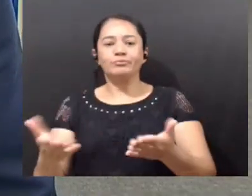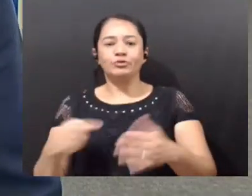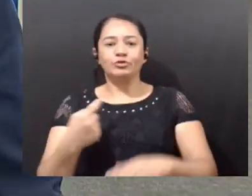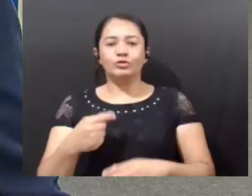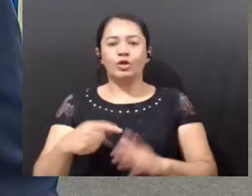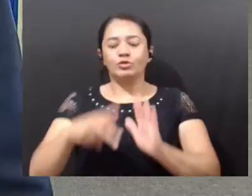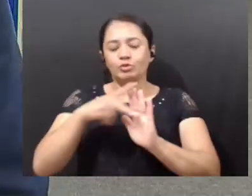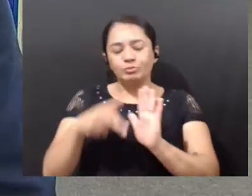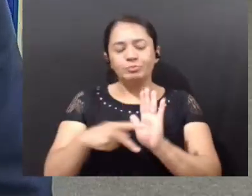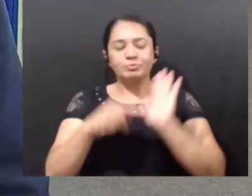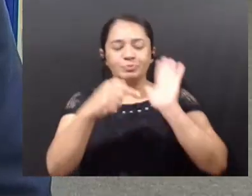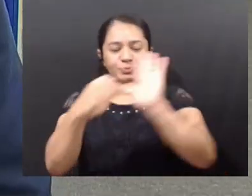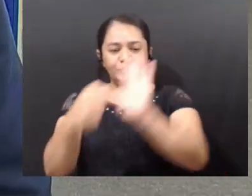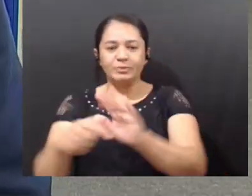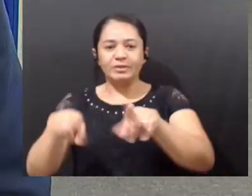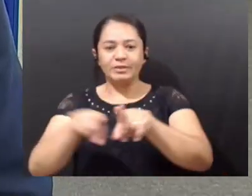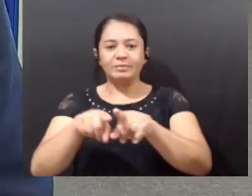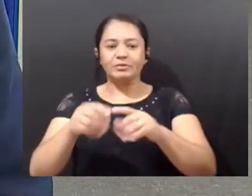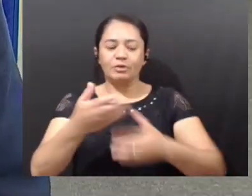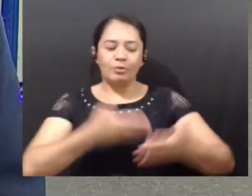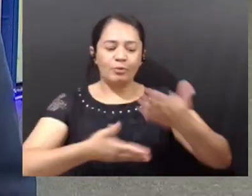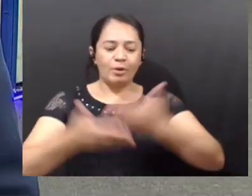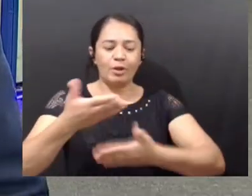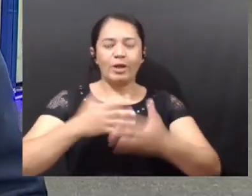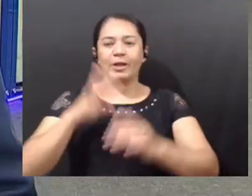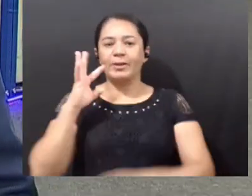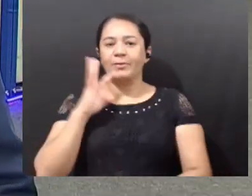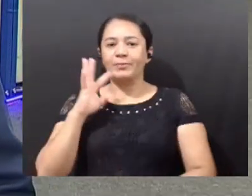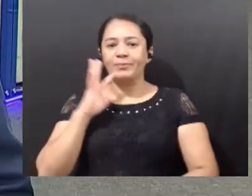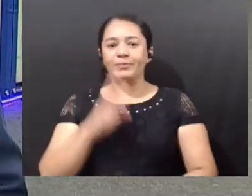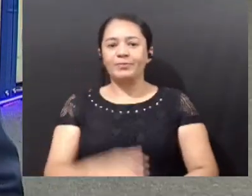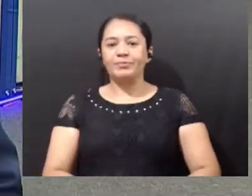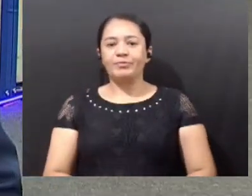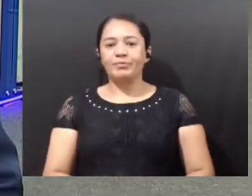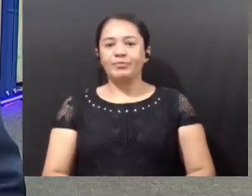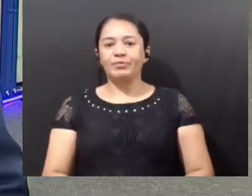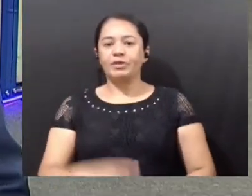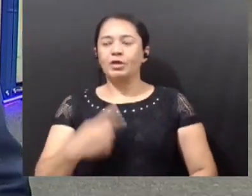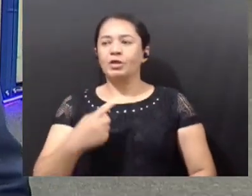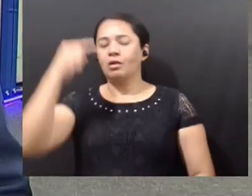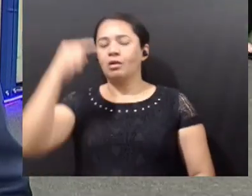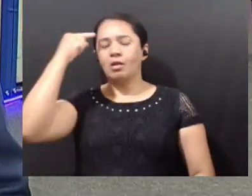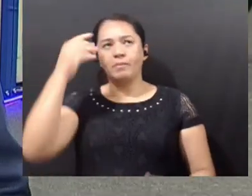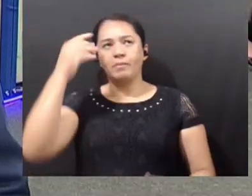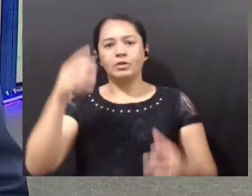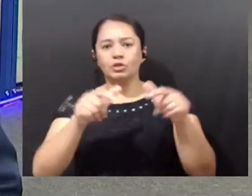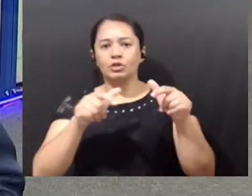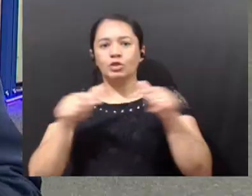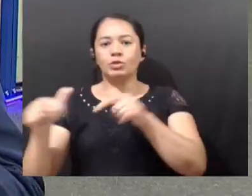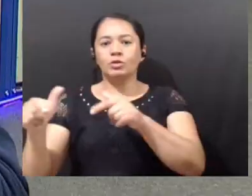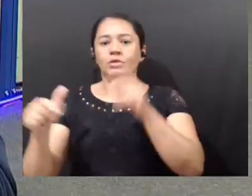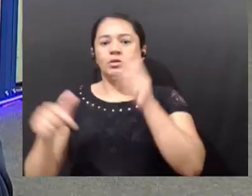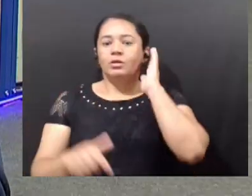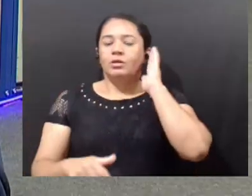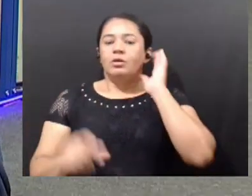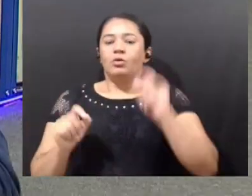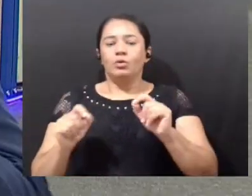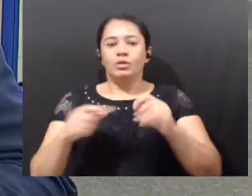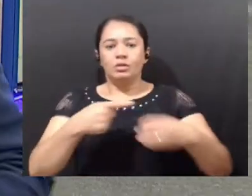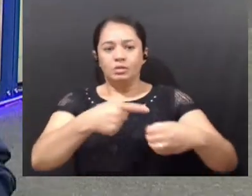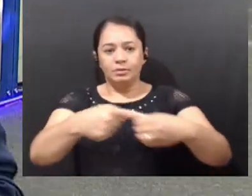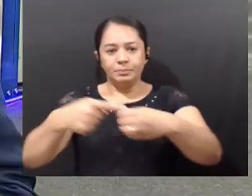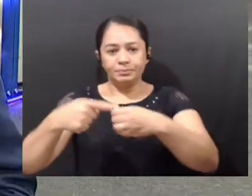está sendo uma troca muito bacana. Quando a gente pensa num ambiente em que a cidade busca